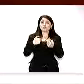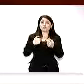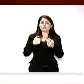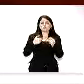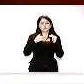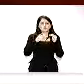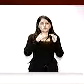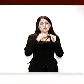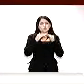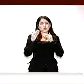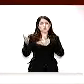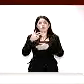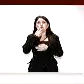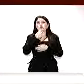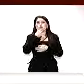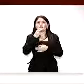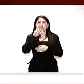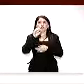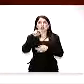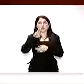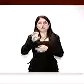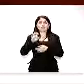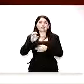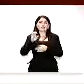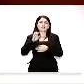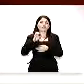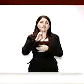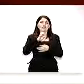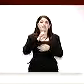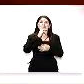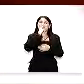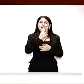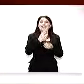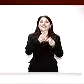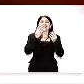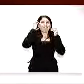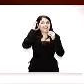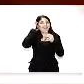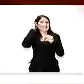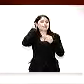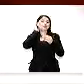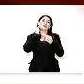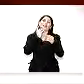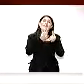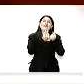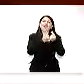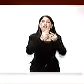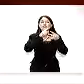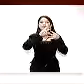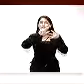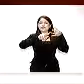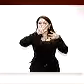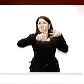eh Roque que realmente estas variações são muito comuns né porque de um órgão pro outro